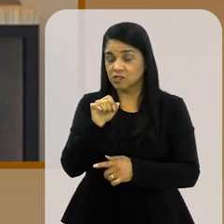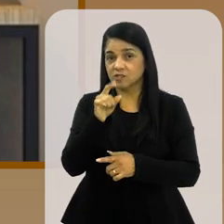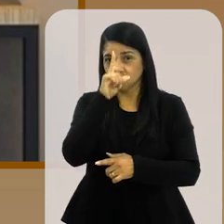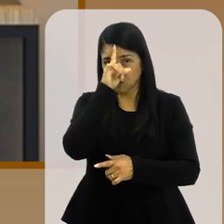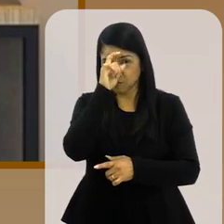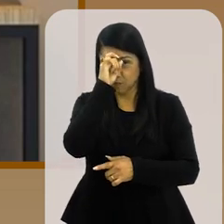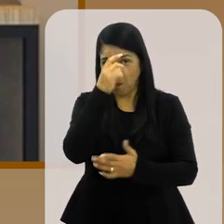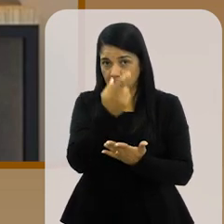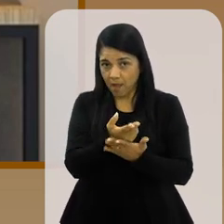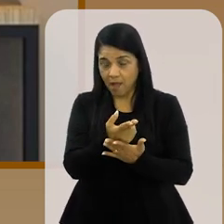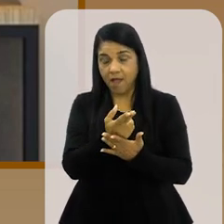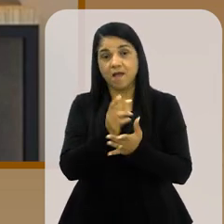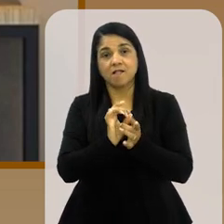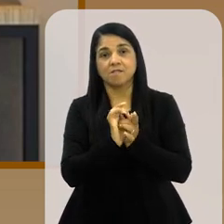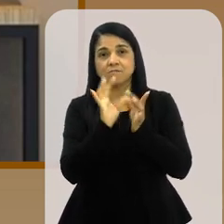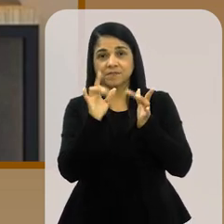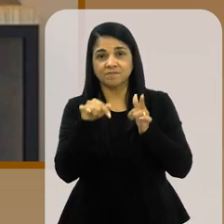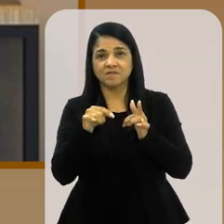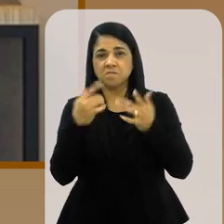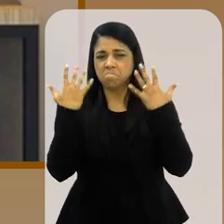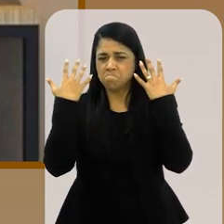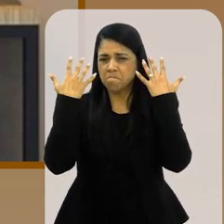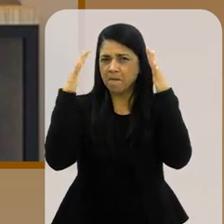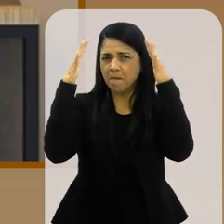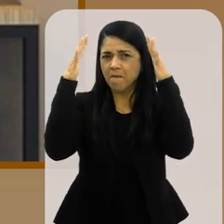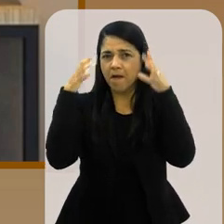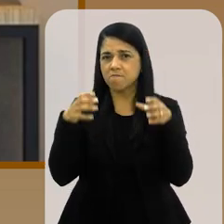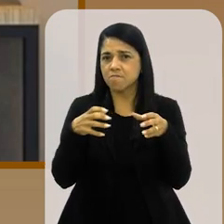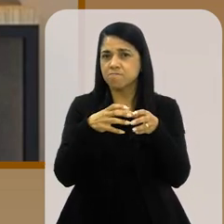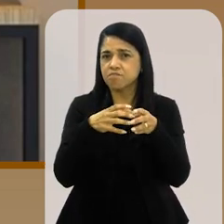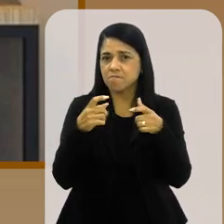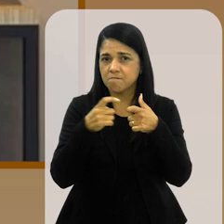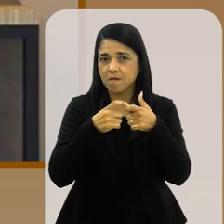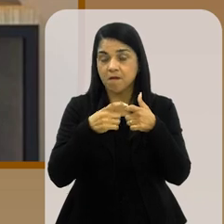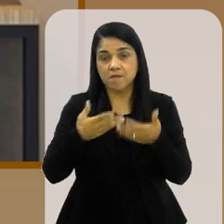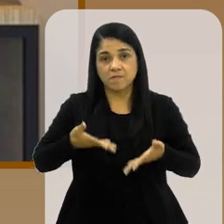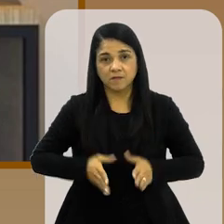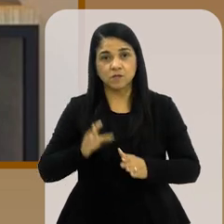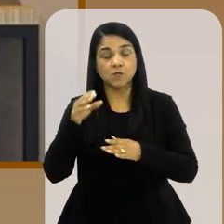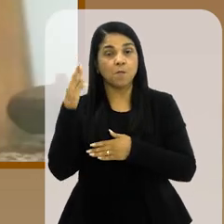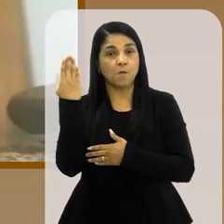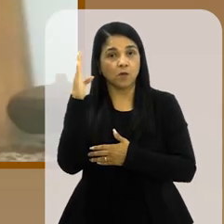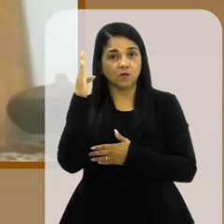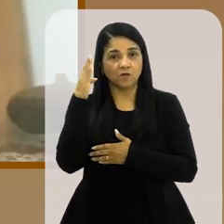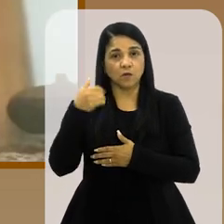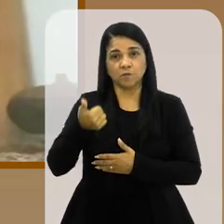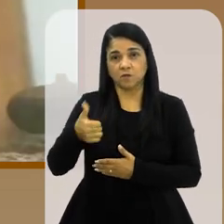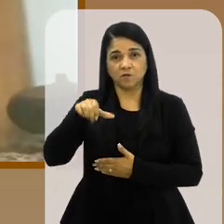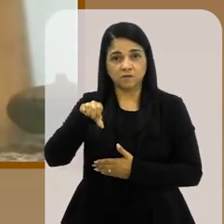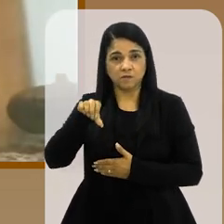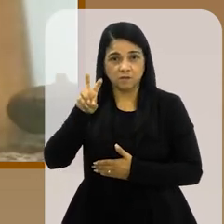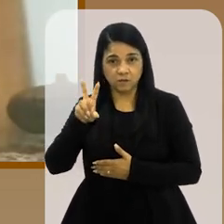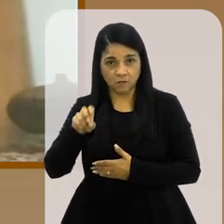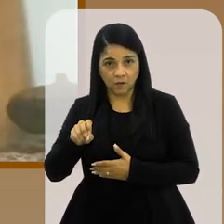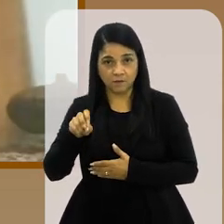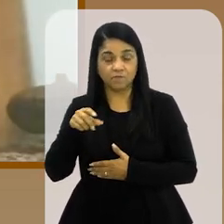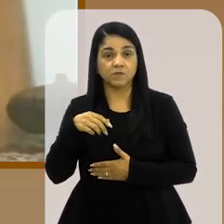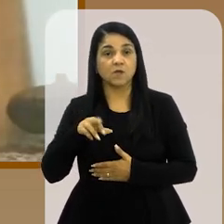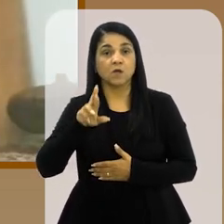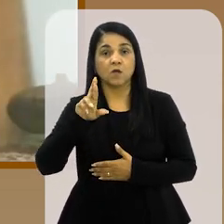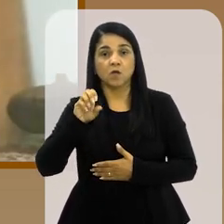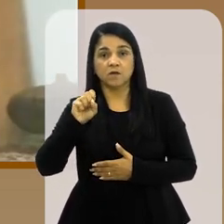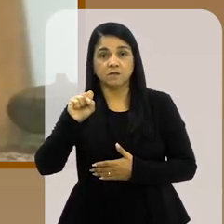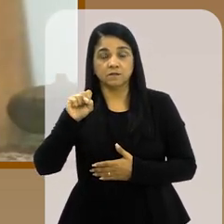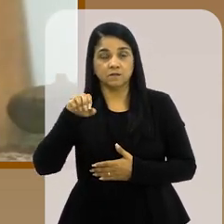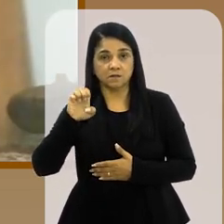sob aplausos da equipe médica. Nascida em Botafogo no ano de 1950, Rosiana Murray é escritora e